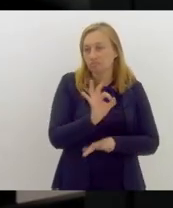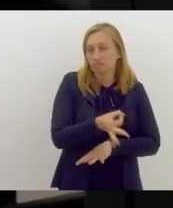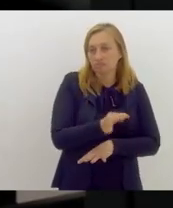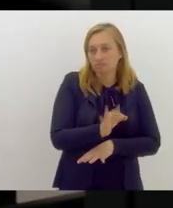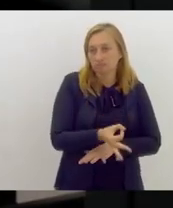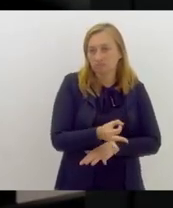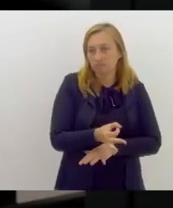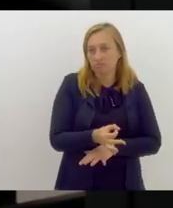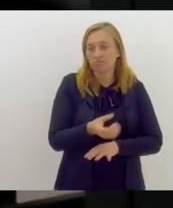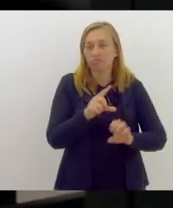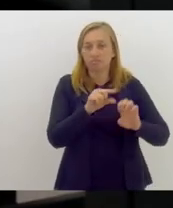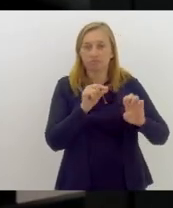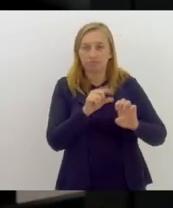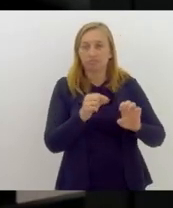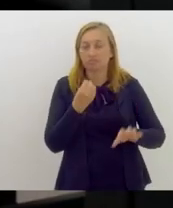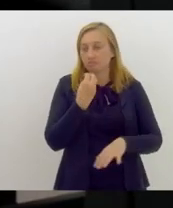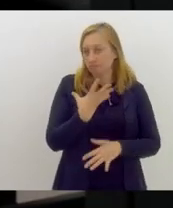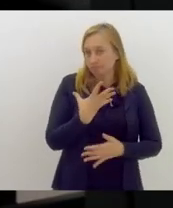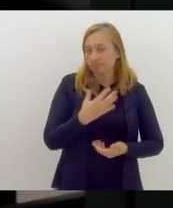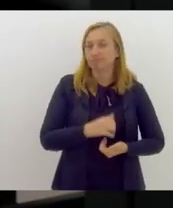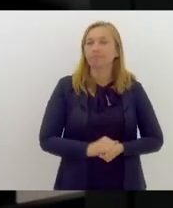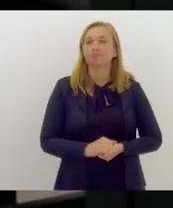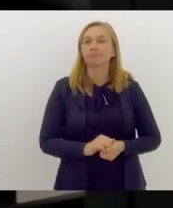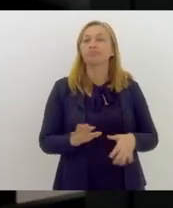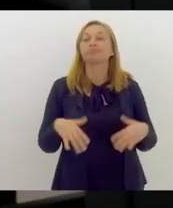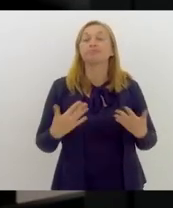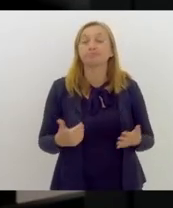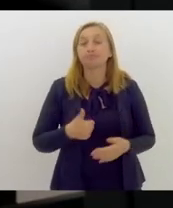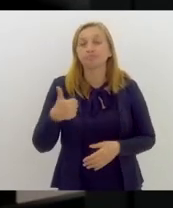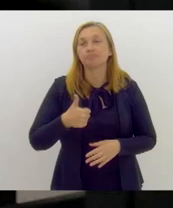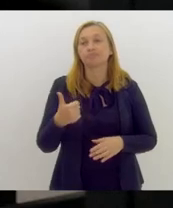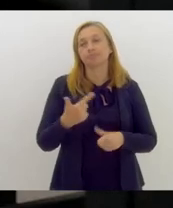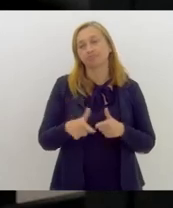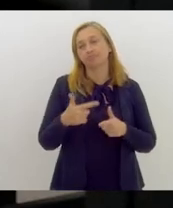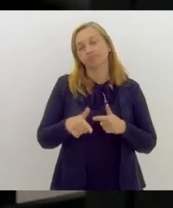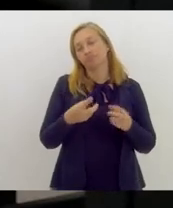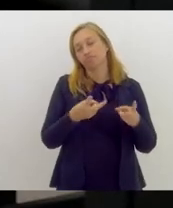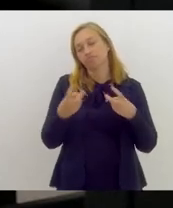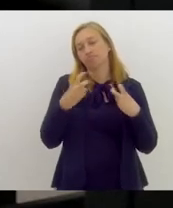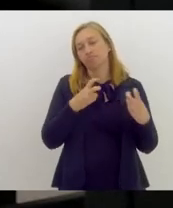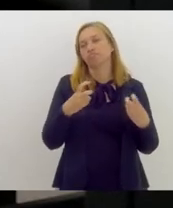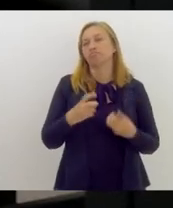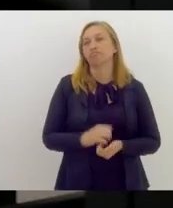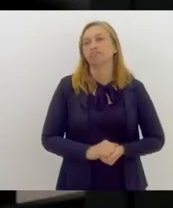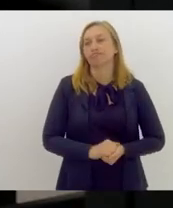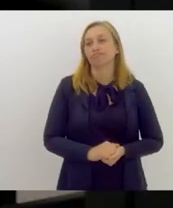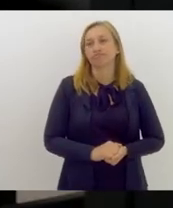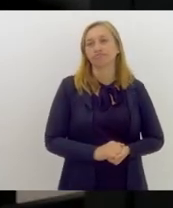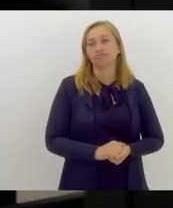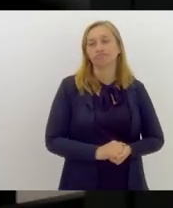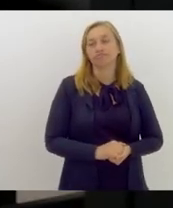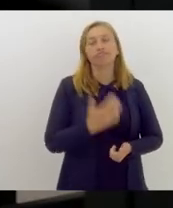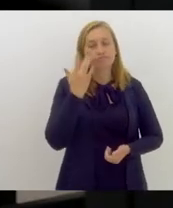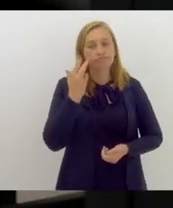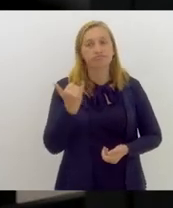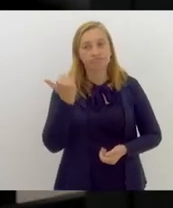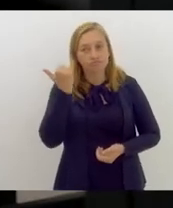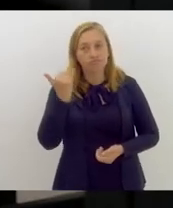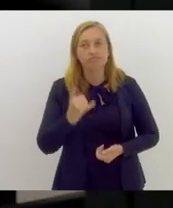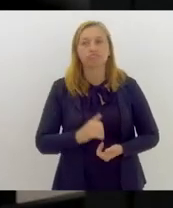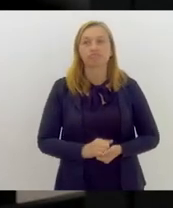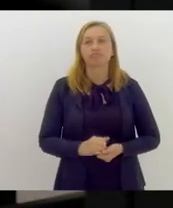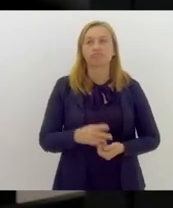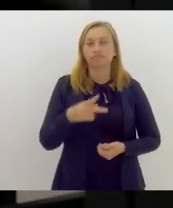do empreendimento pois bem é qual que foi o primeiro problema que nós identificamos E aí eu acho importante a gente